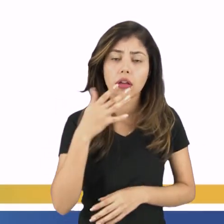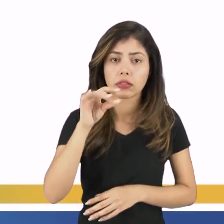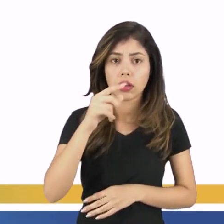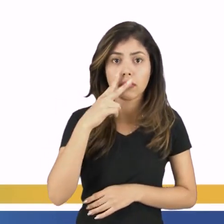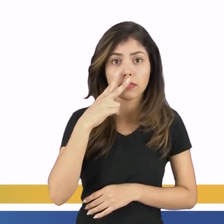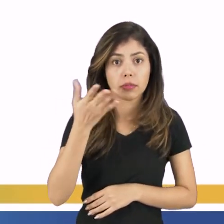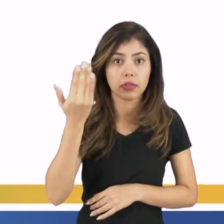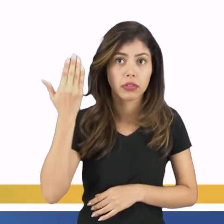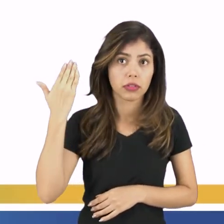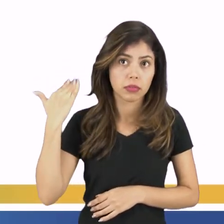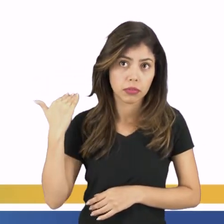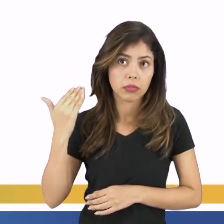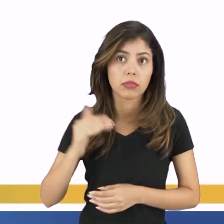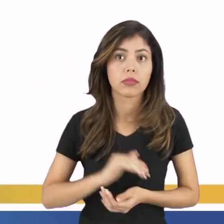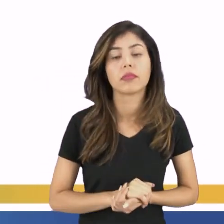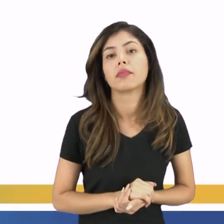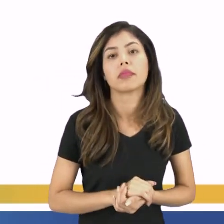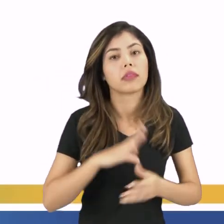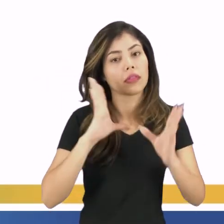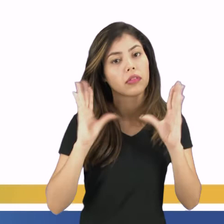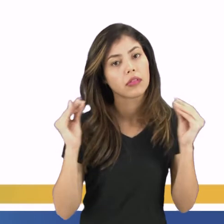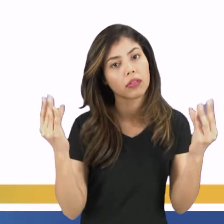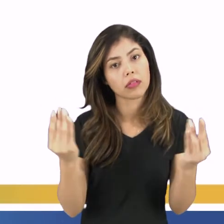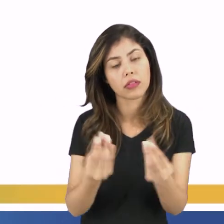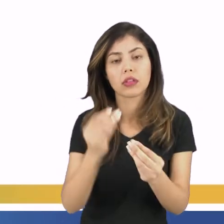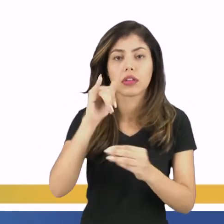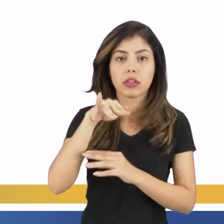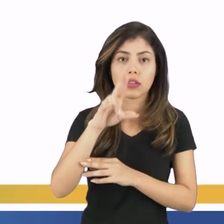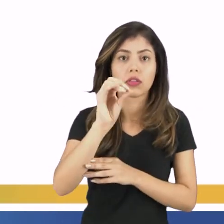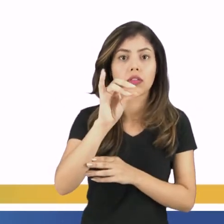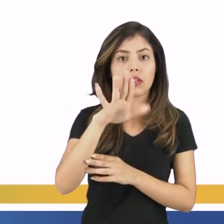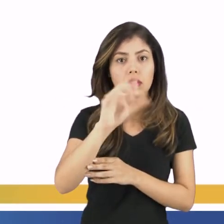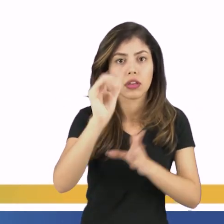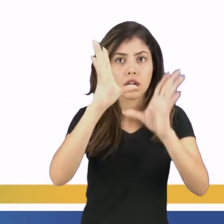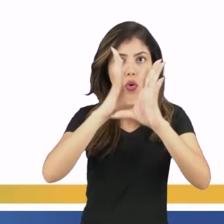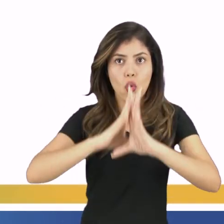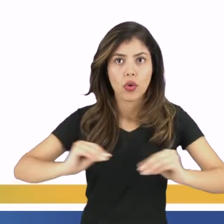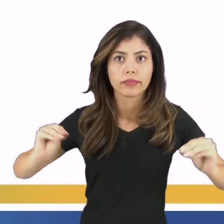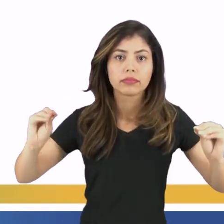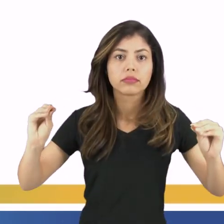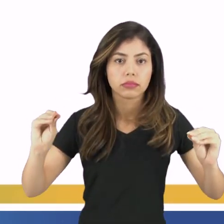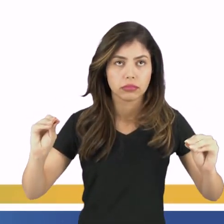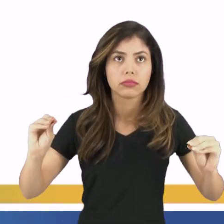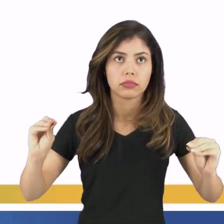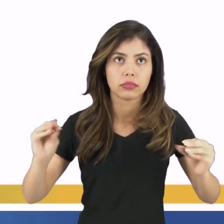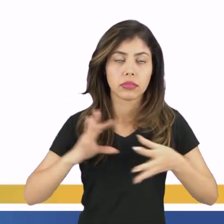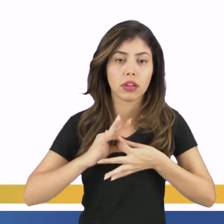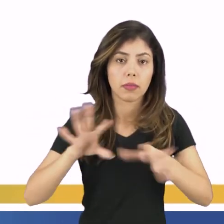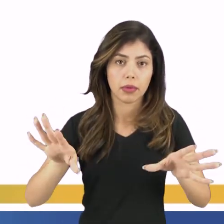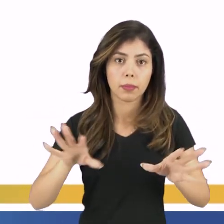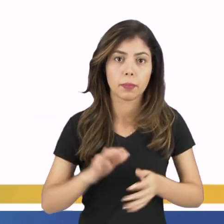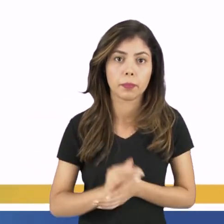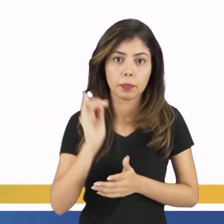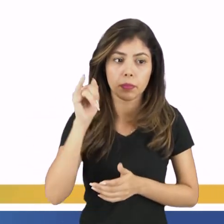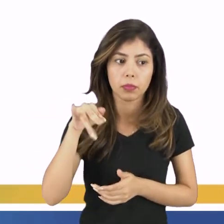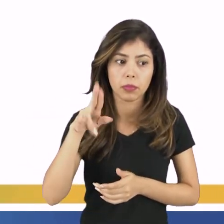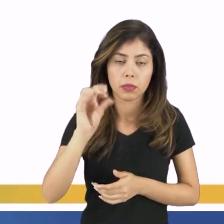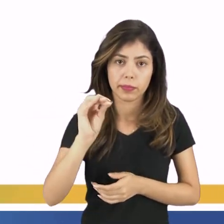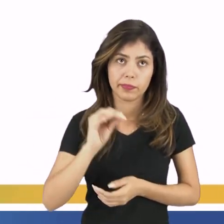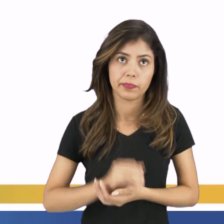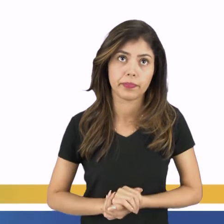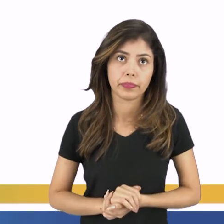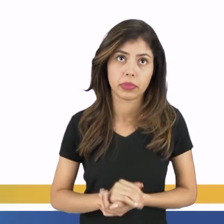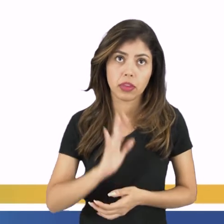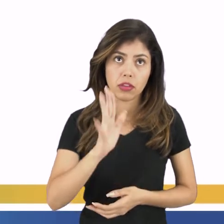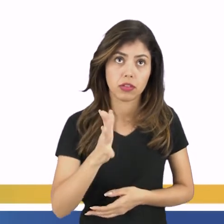viu anteriormente, é uma substância iônica. Ela vai dissociar, porque libera íons. O açúcar é